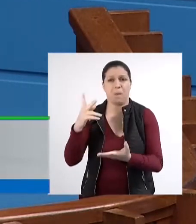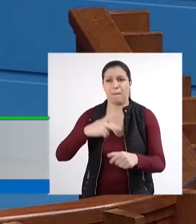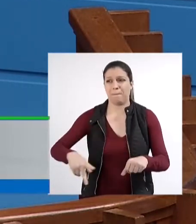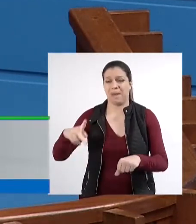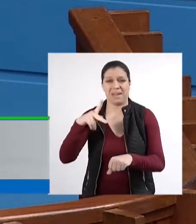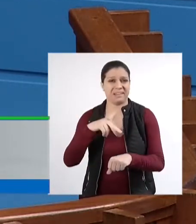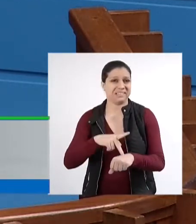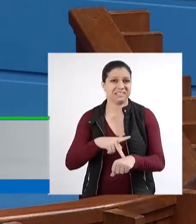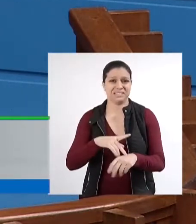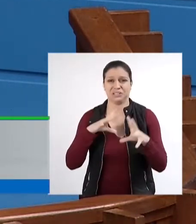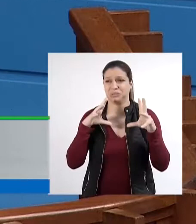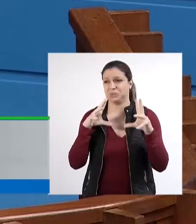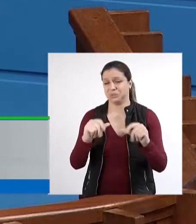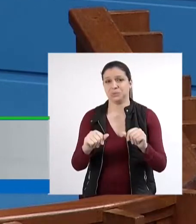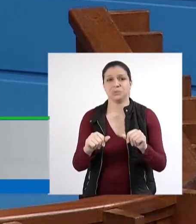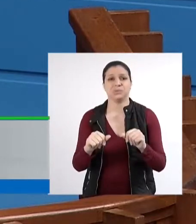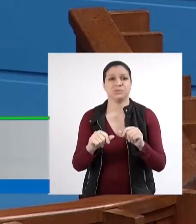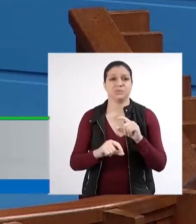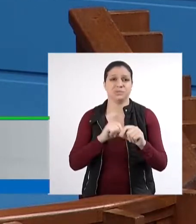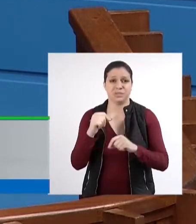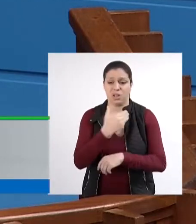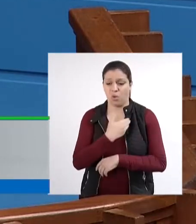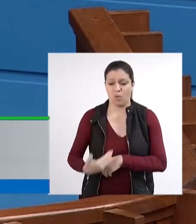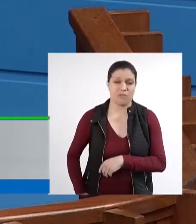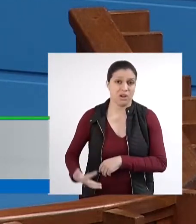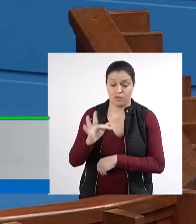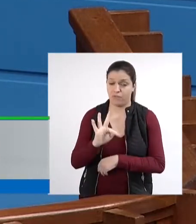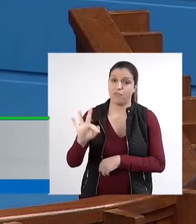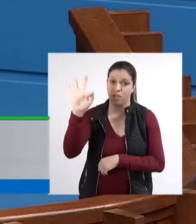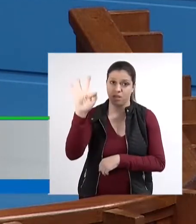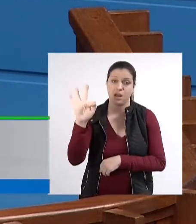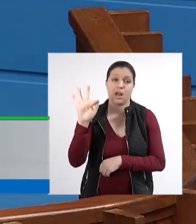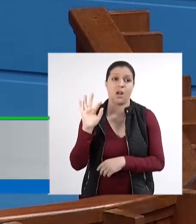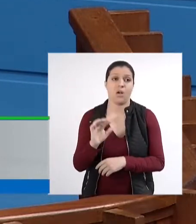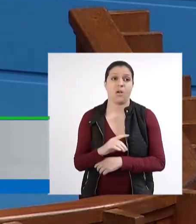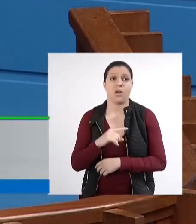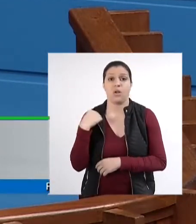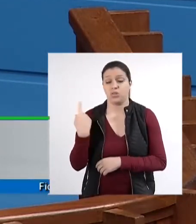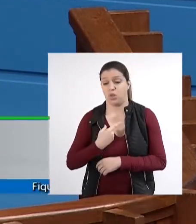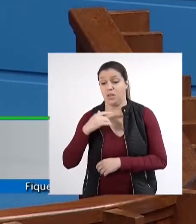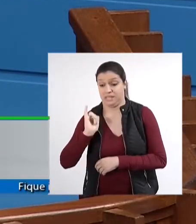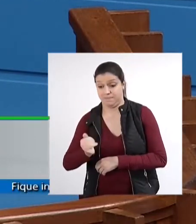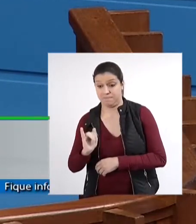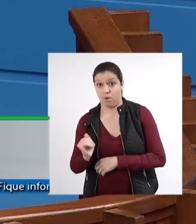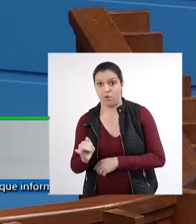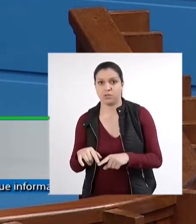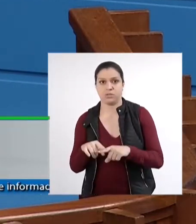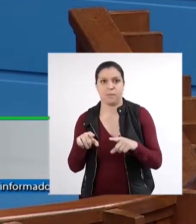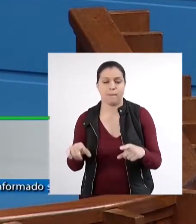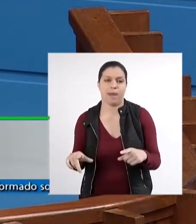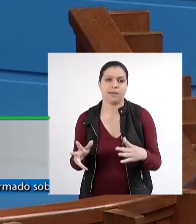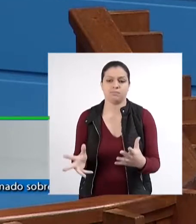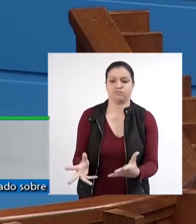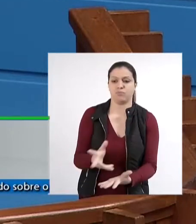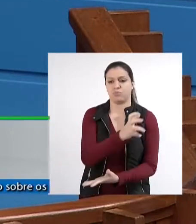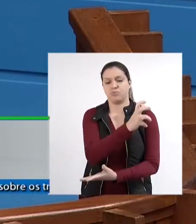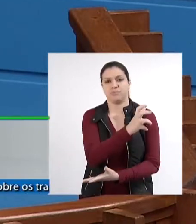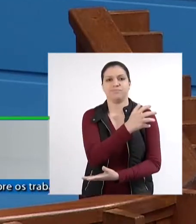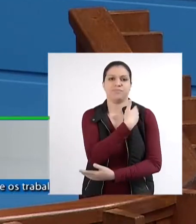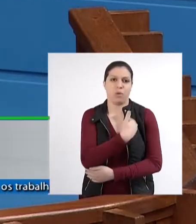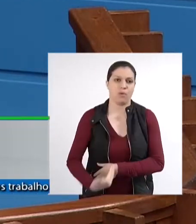quase tudo está enfeixado nas mãos do governo federal. Nós recolhemos nossos impostos, mas eles vão para a